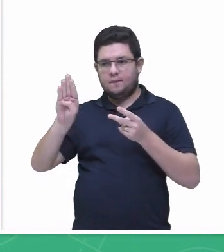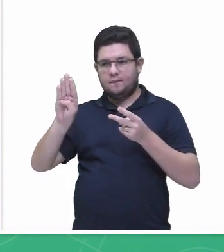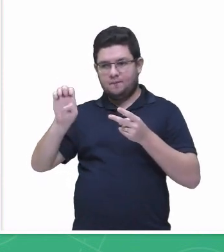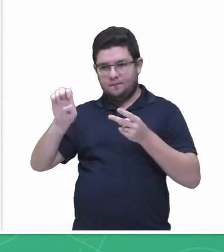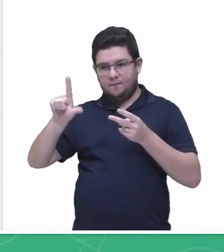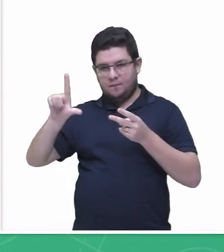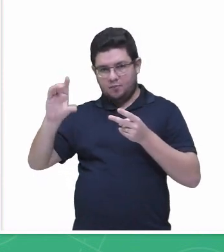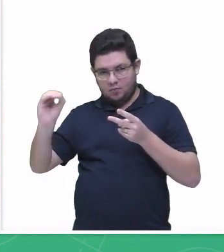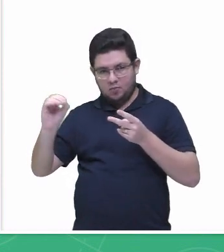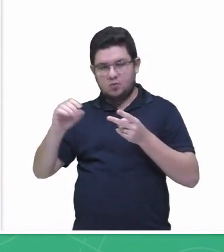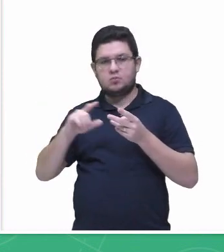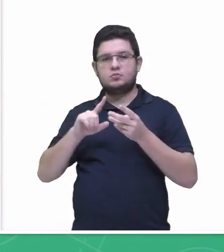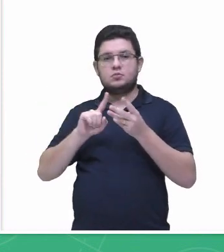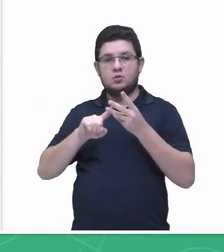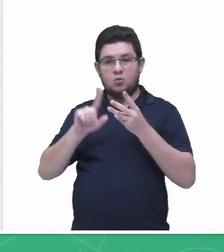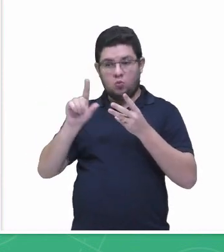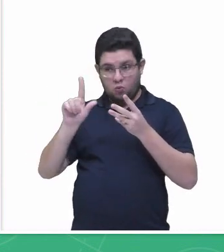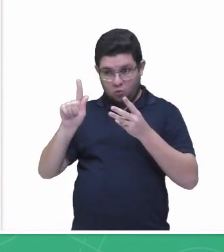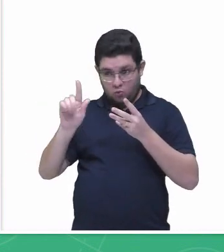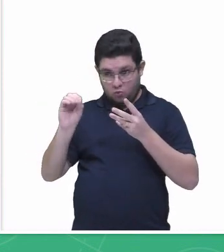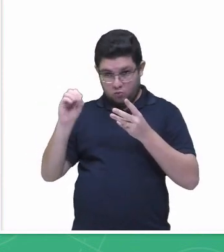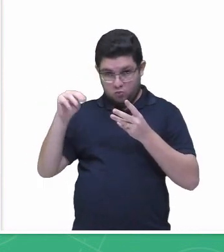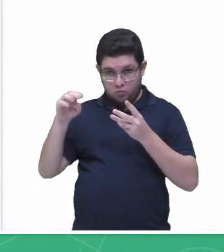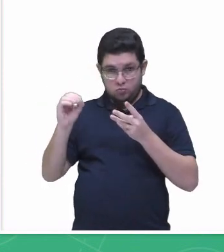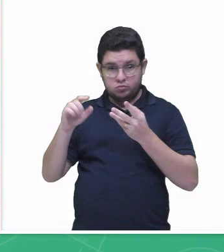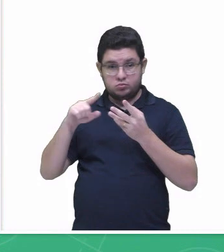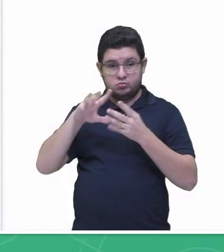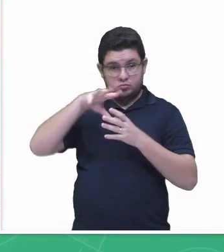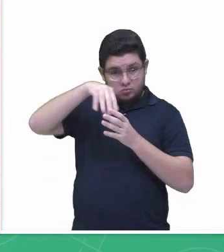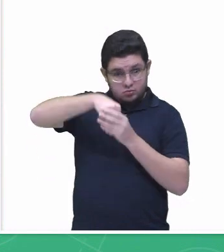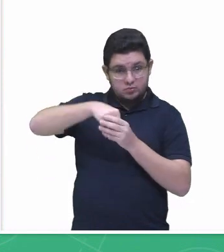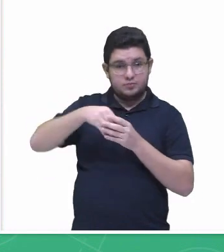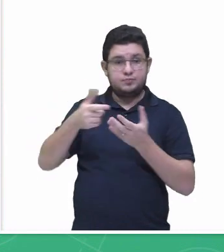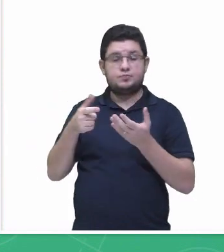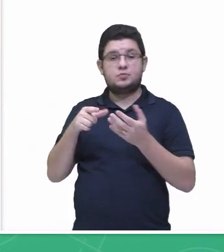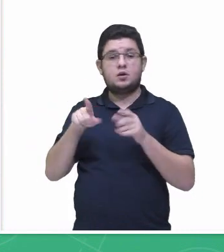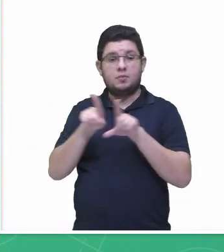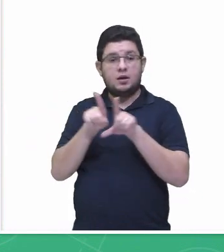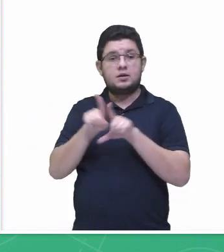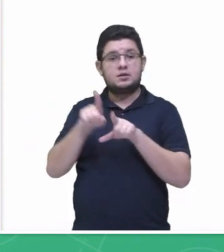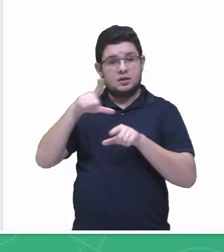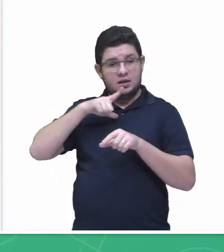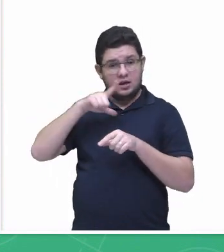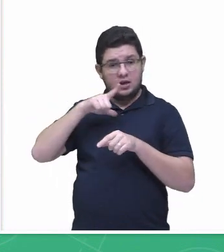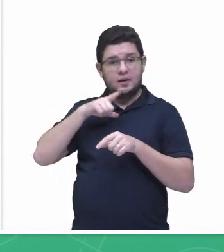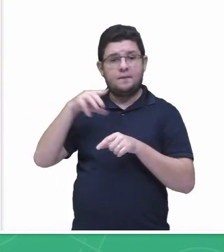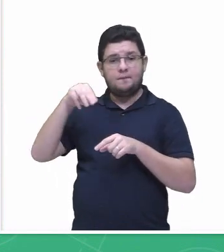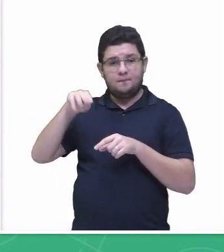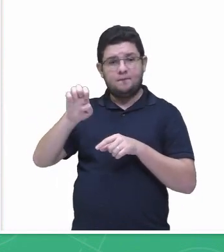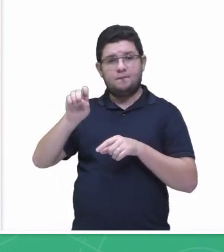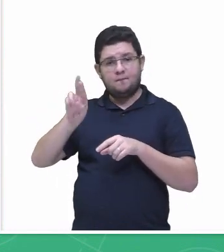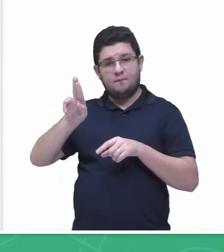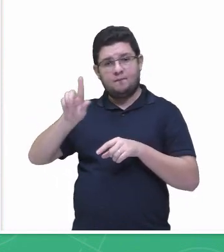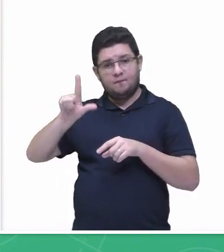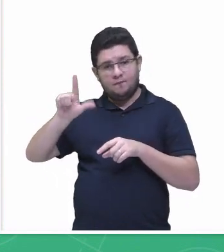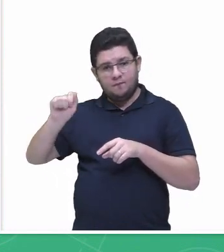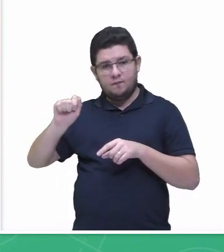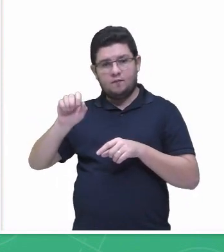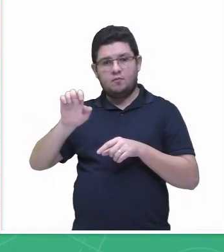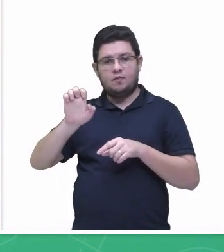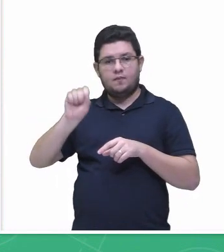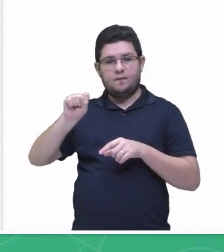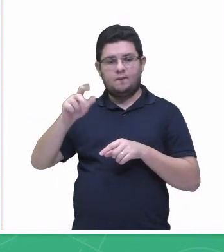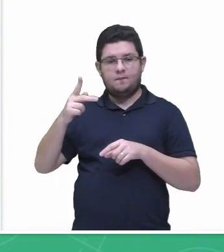vertebral, dentro das nossas vértebras. Tá? Então, o que é o sistema nervoso central? O encéfalo, né, presente aqui no meu cérebro,